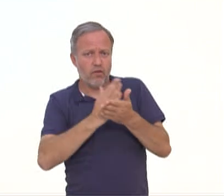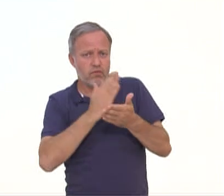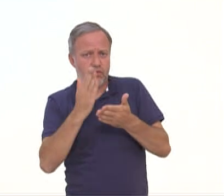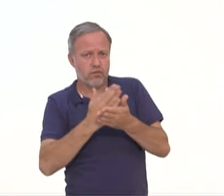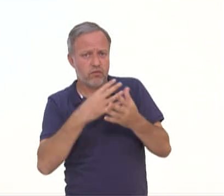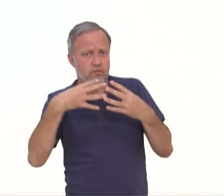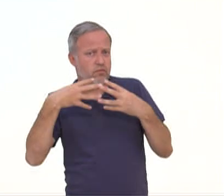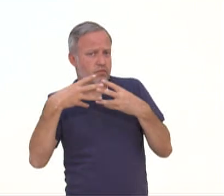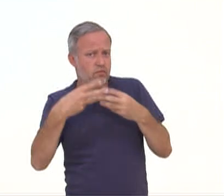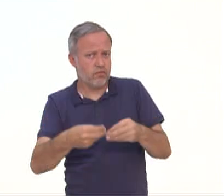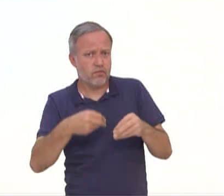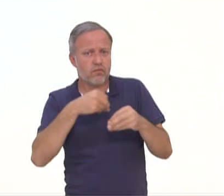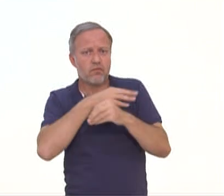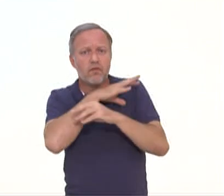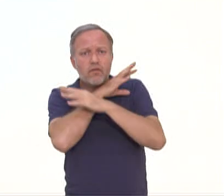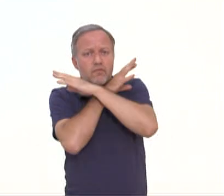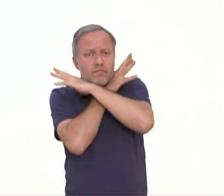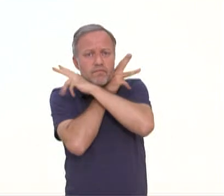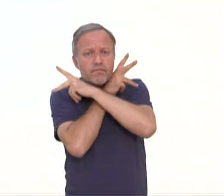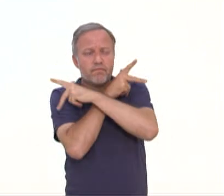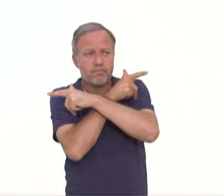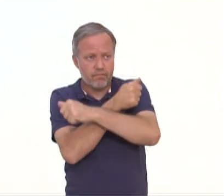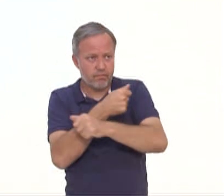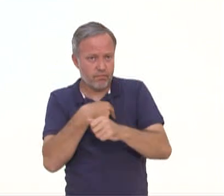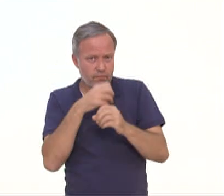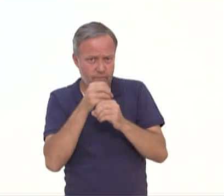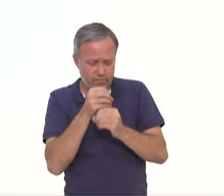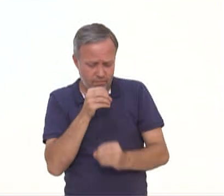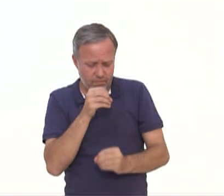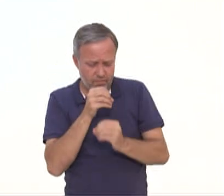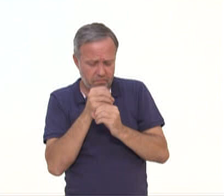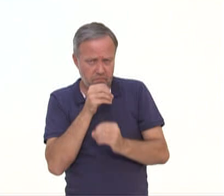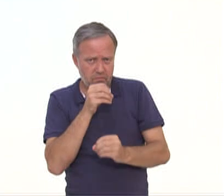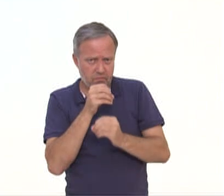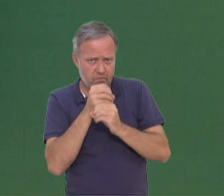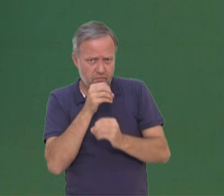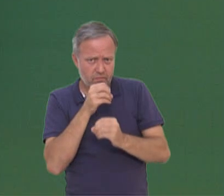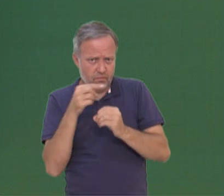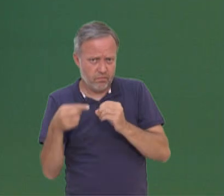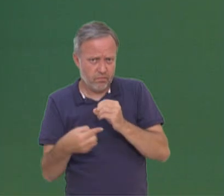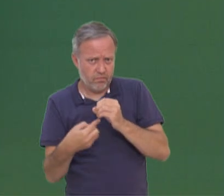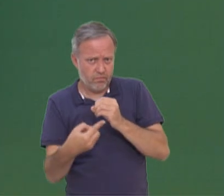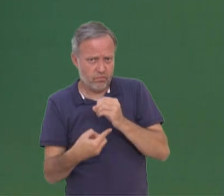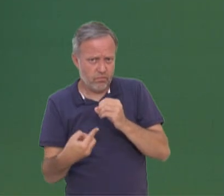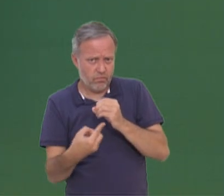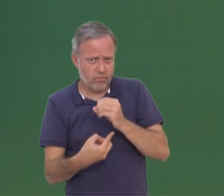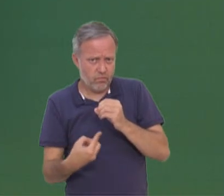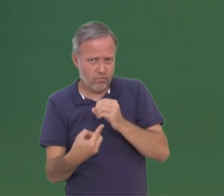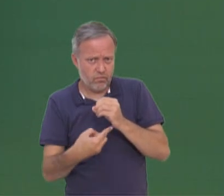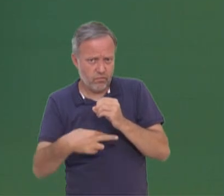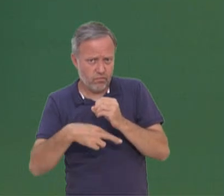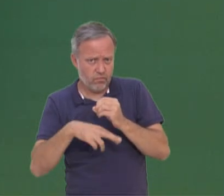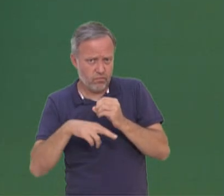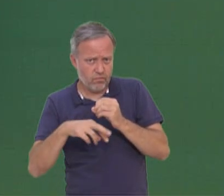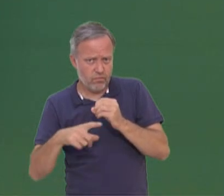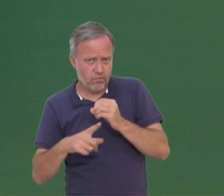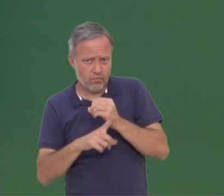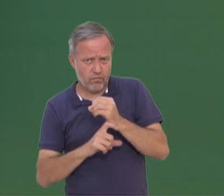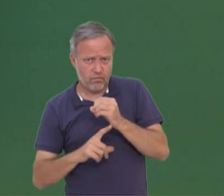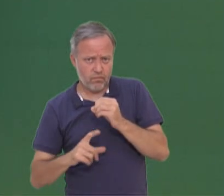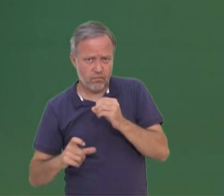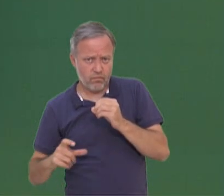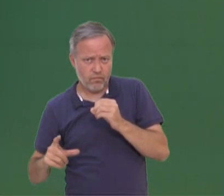tecidos dos animais, tem o microscopinho, que ele mostra o funcionamento dos microscópios e diversas imagens obtidas